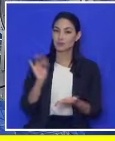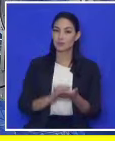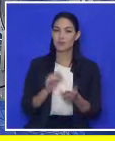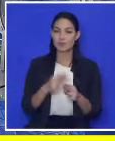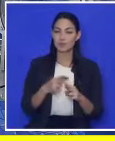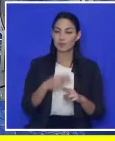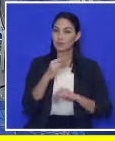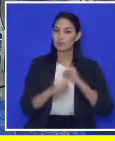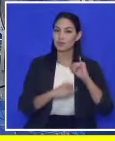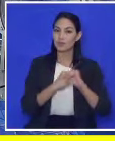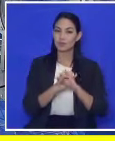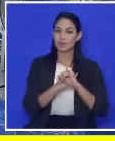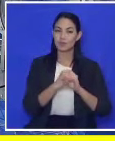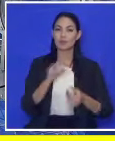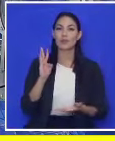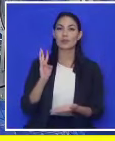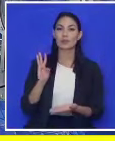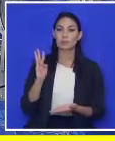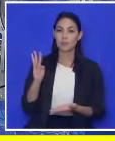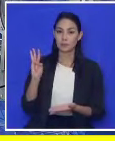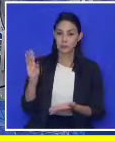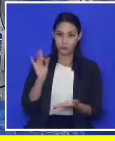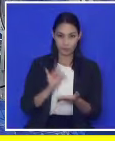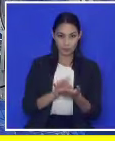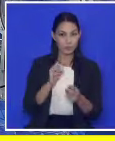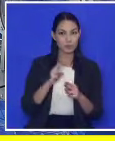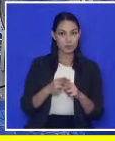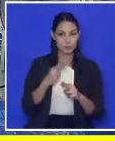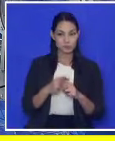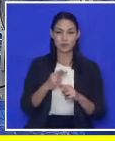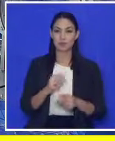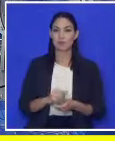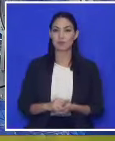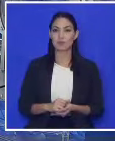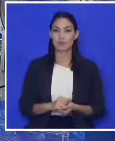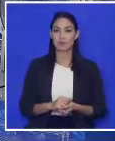só acessar loterias.caixa.gov.br.